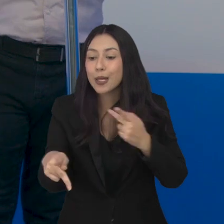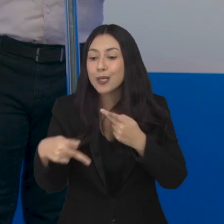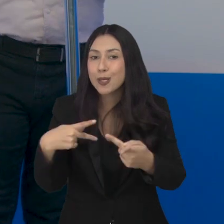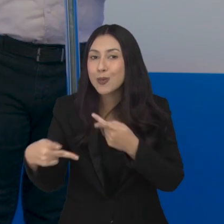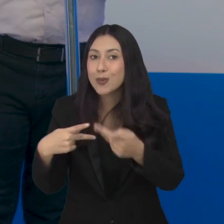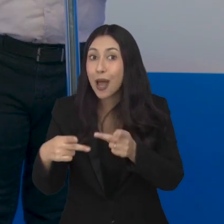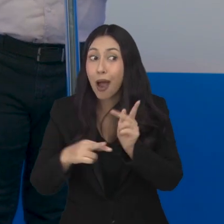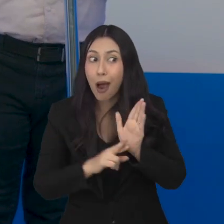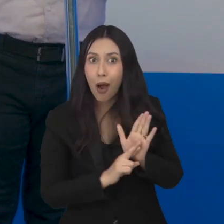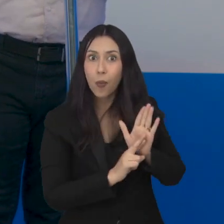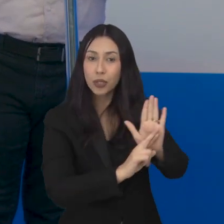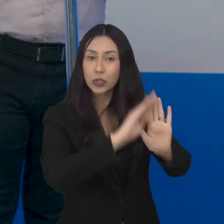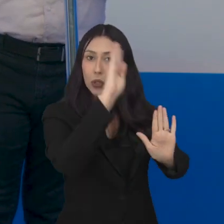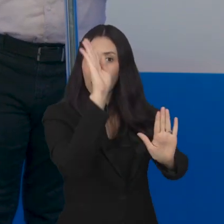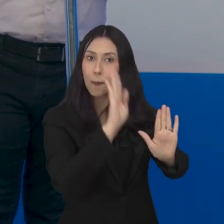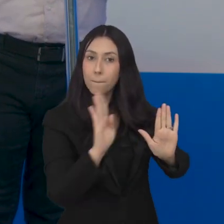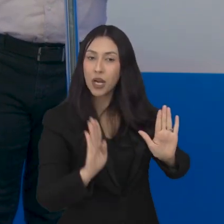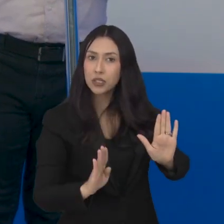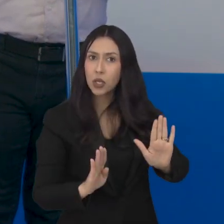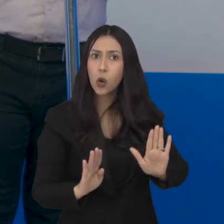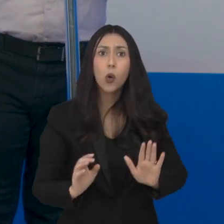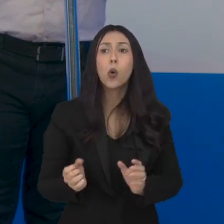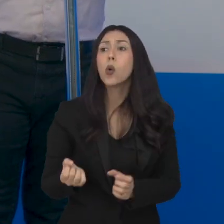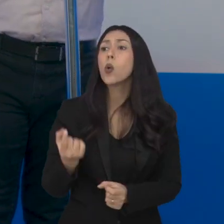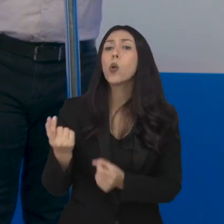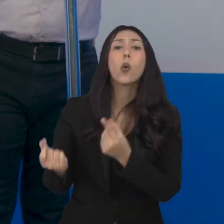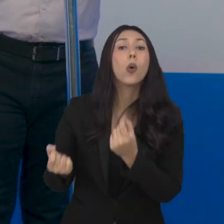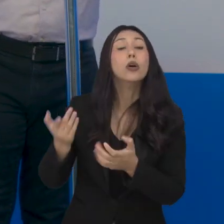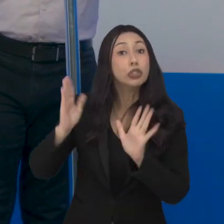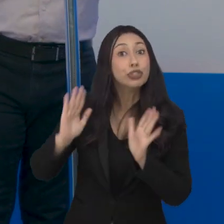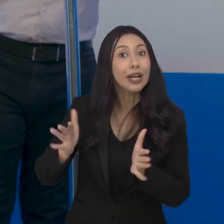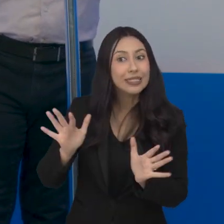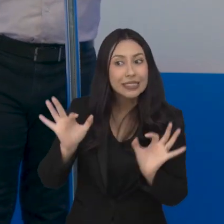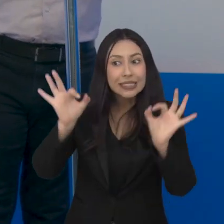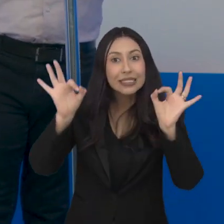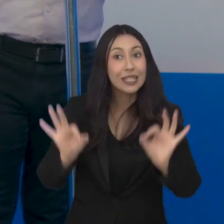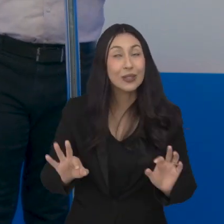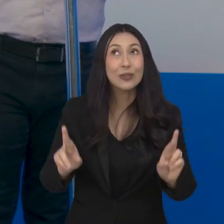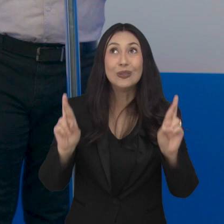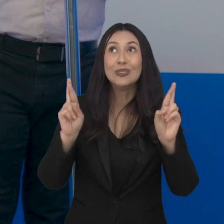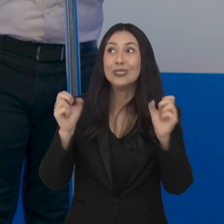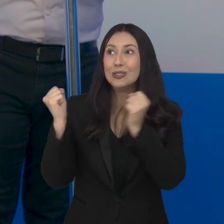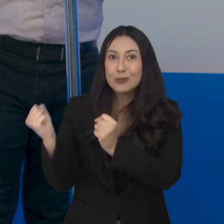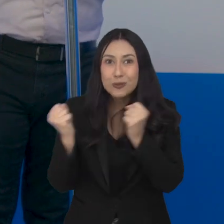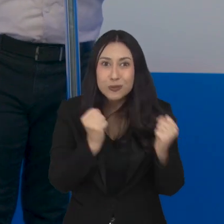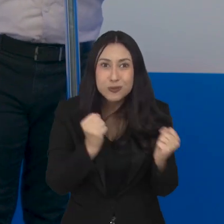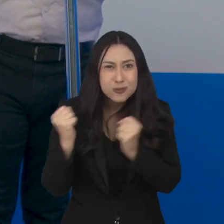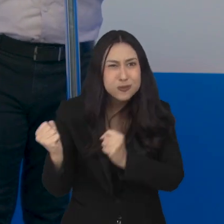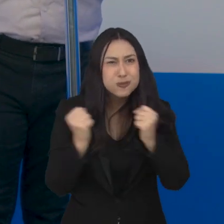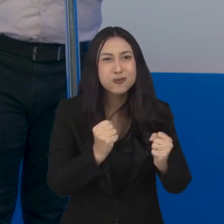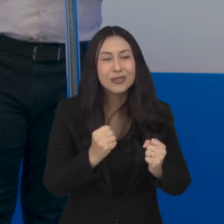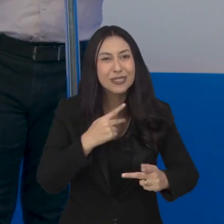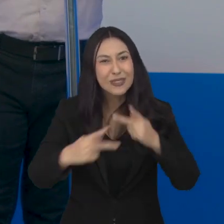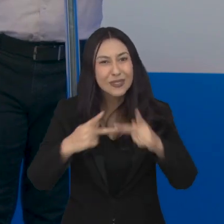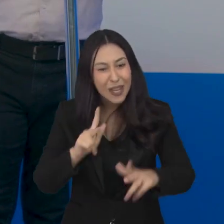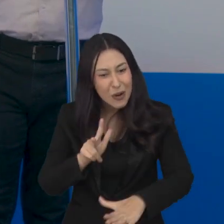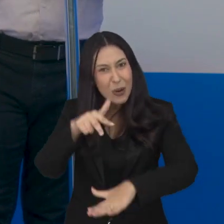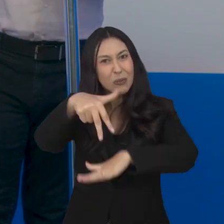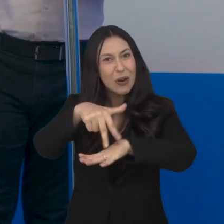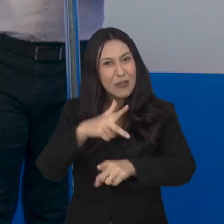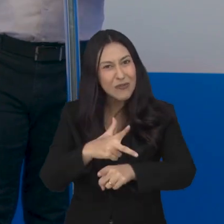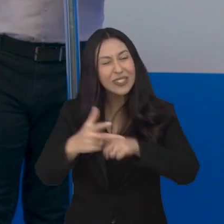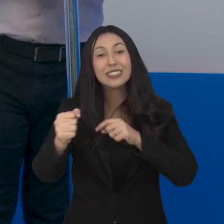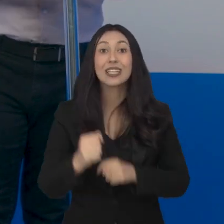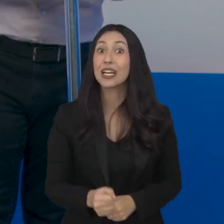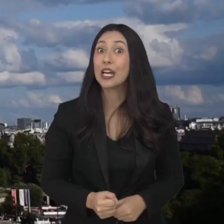joseenses que podem compor o time olímpico brasileiro e quais aqueles que já conseguiram uma vaga. Fica a torcida, hein, para a gente ver nossa cidade